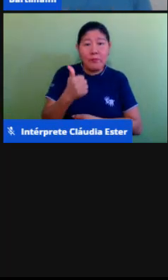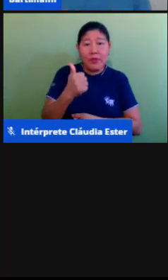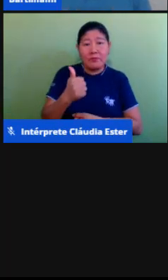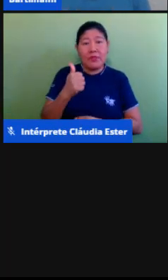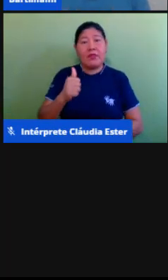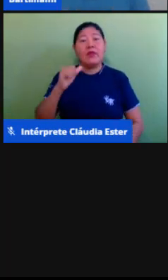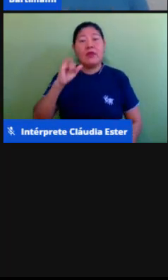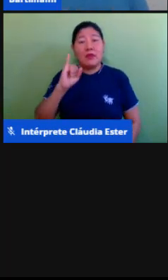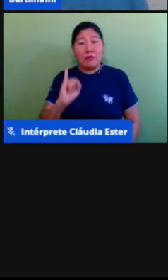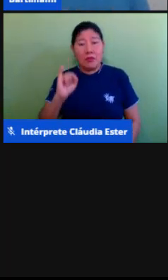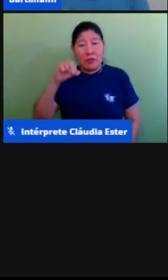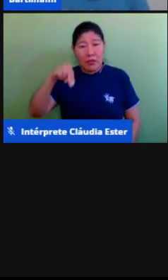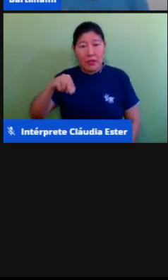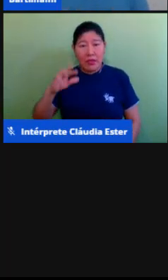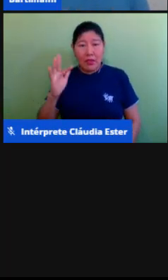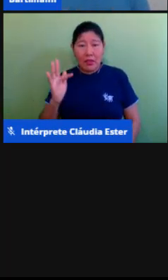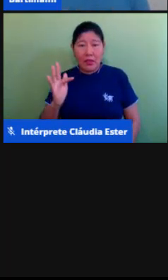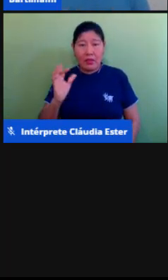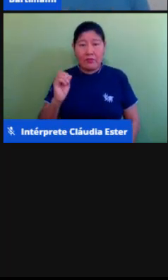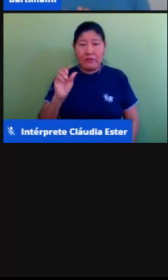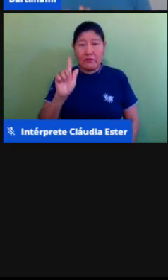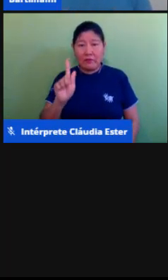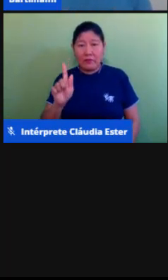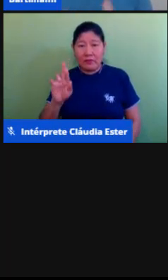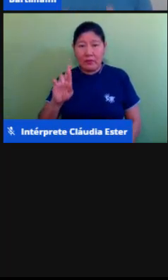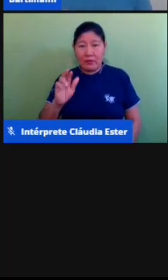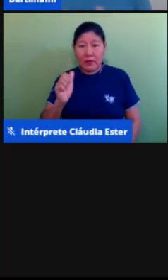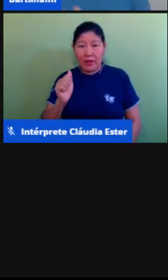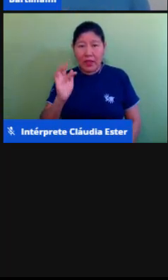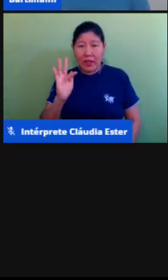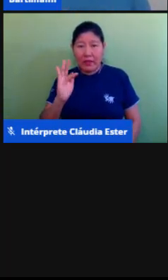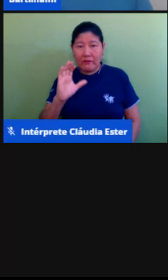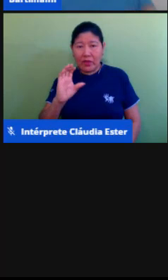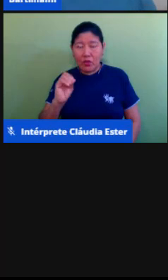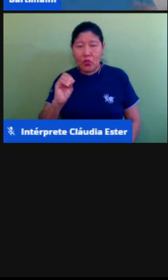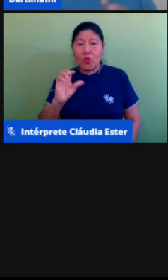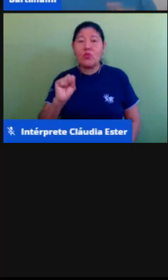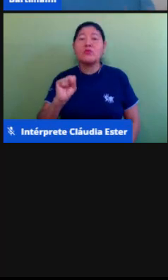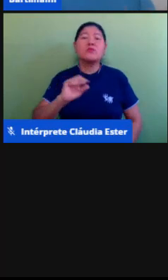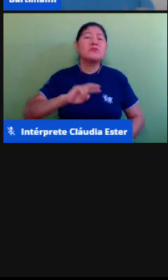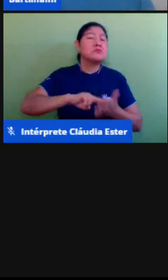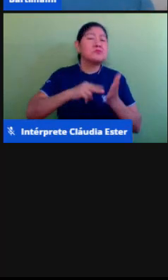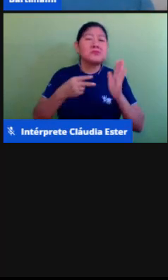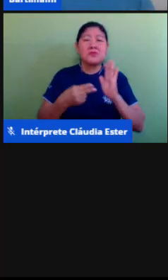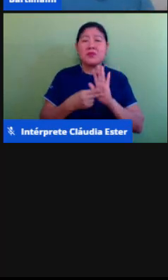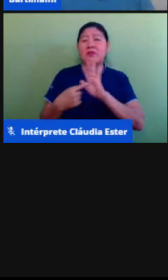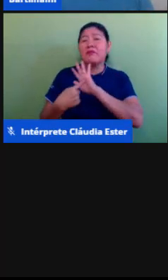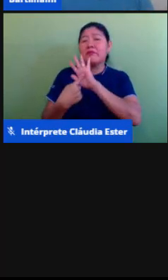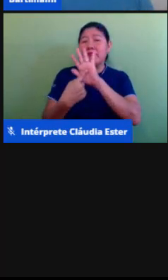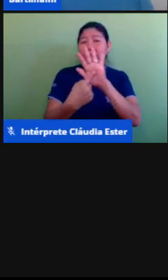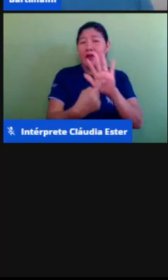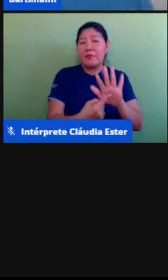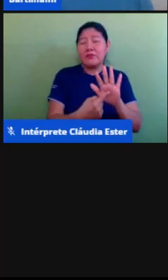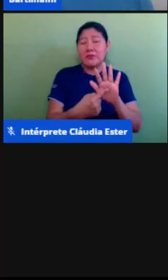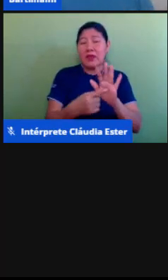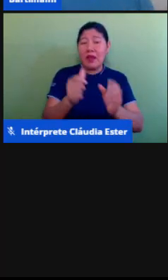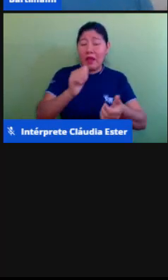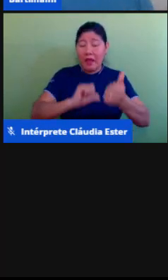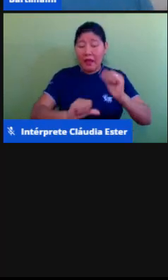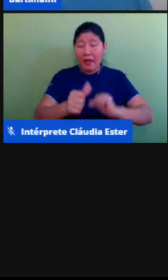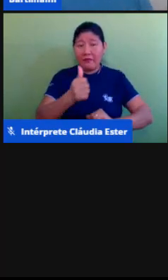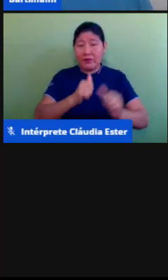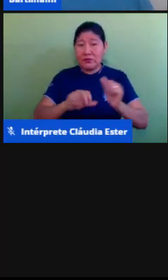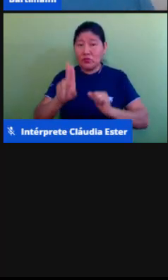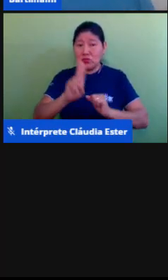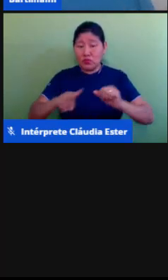produto que eu acredito que seja interessante para nós, porque ele traz as informações dessa variação de uso das terras ao